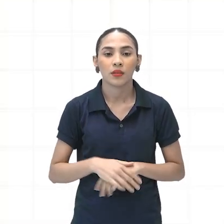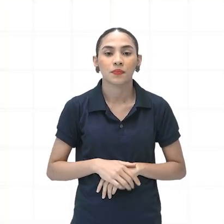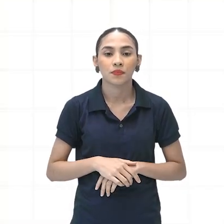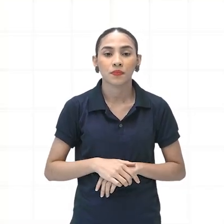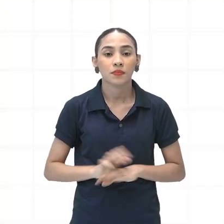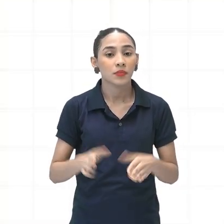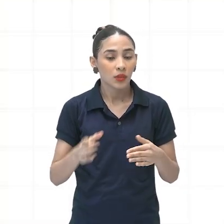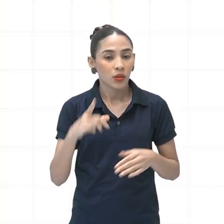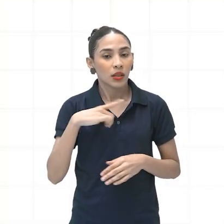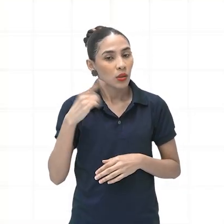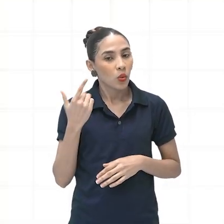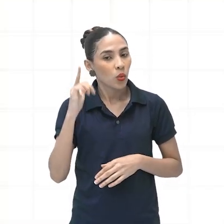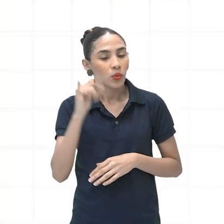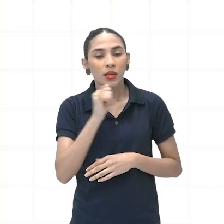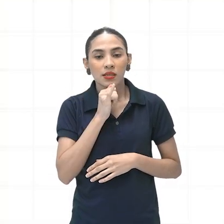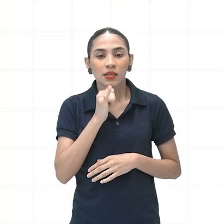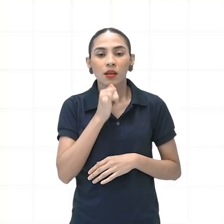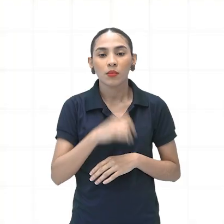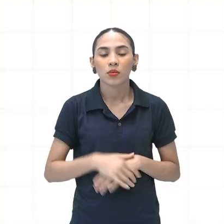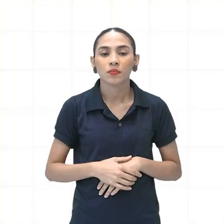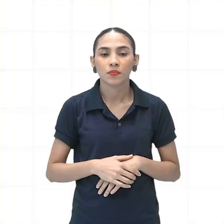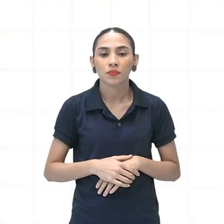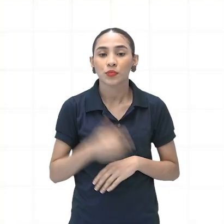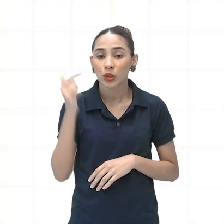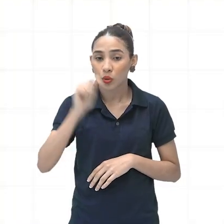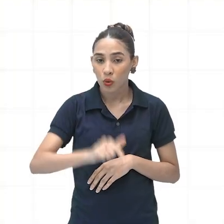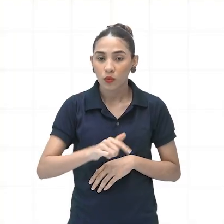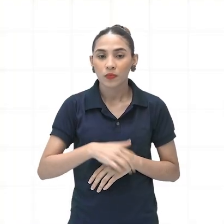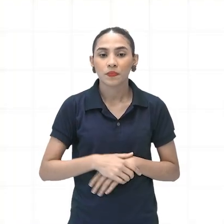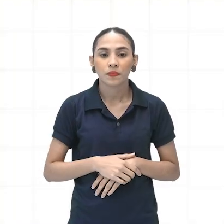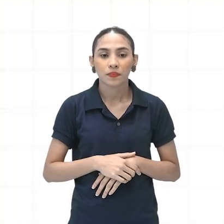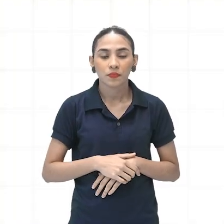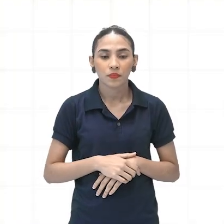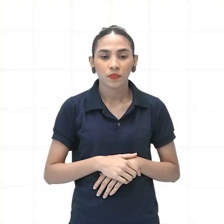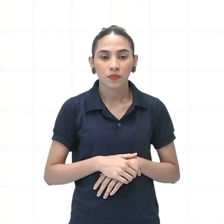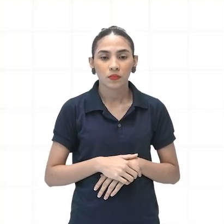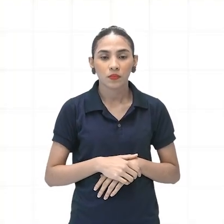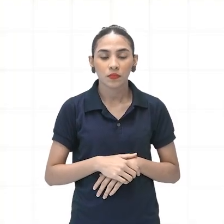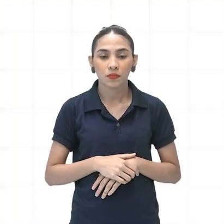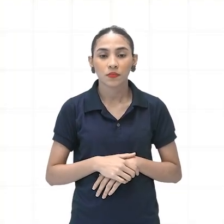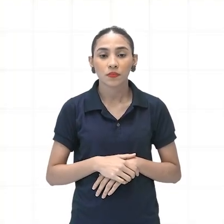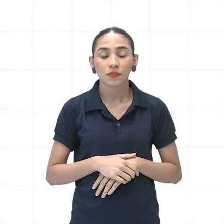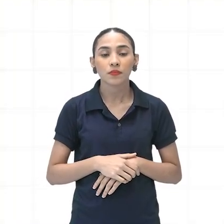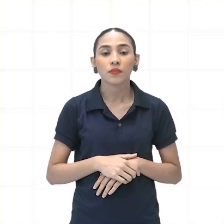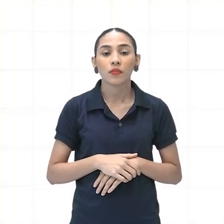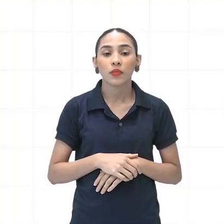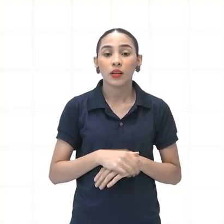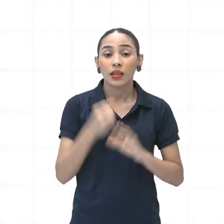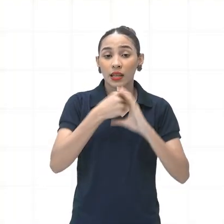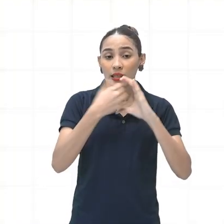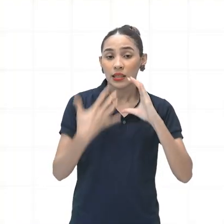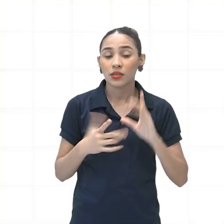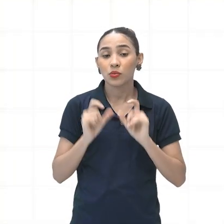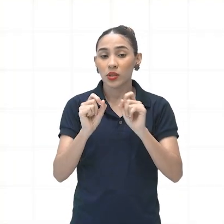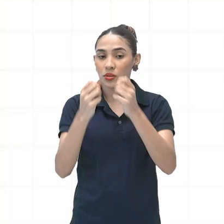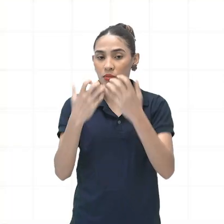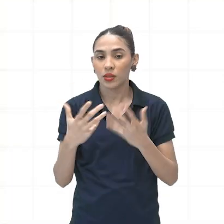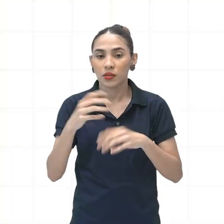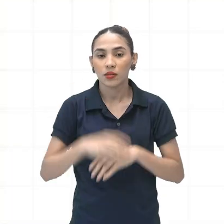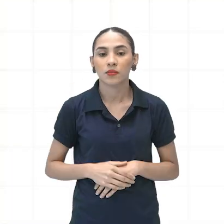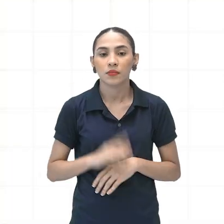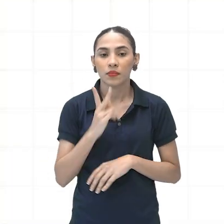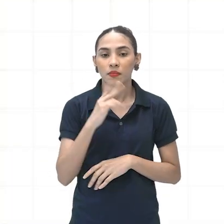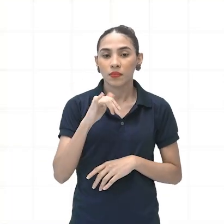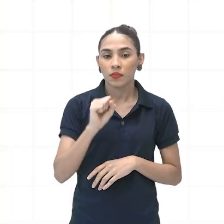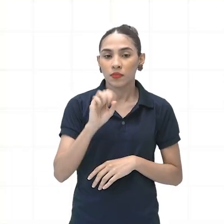Então, aqui nós temos um outro exemplo. Novamente, né? Vamos evidenciar os elementos. O que que diz? Histograma